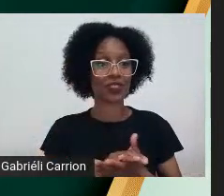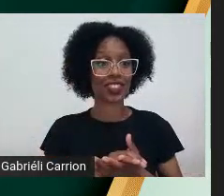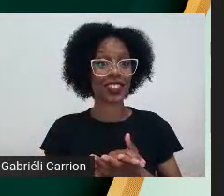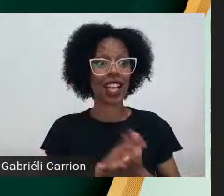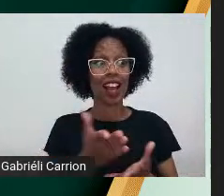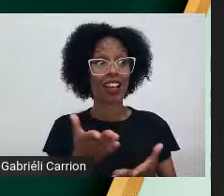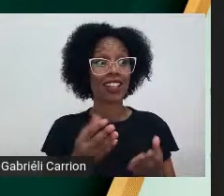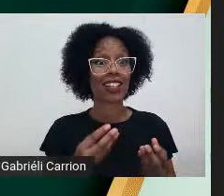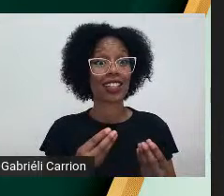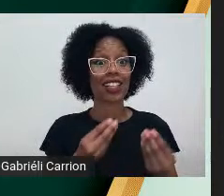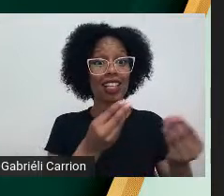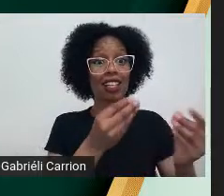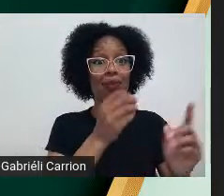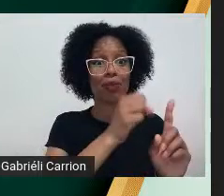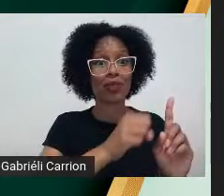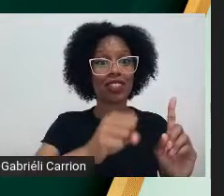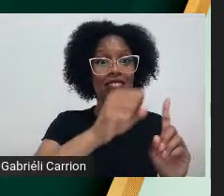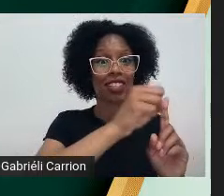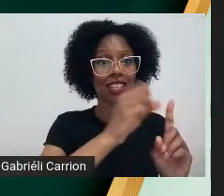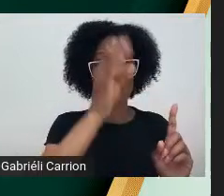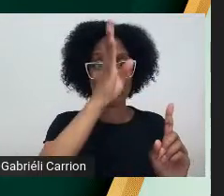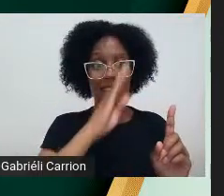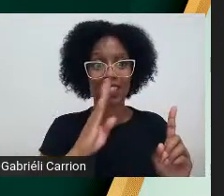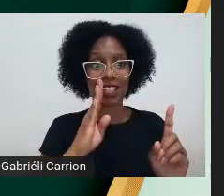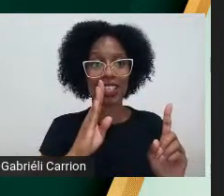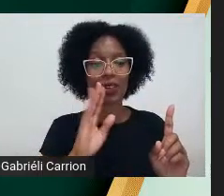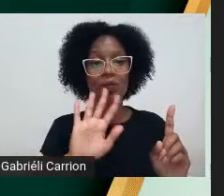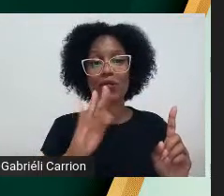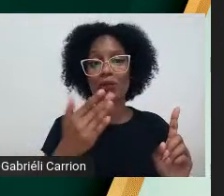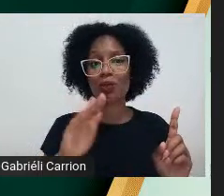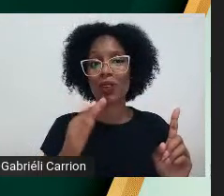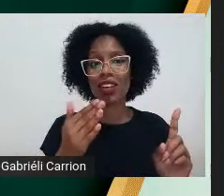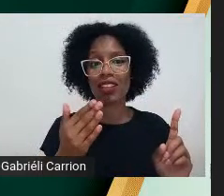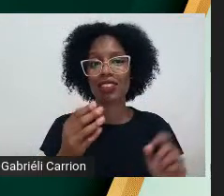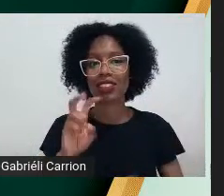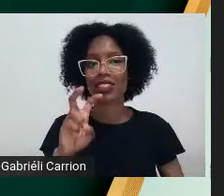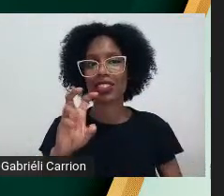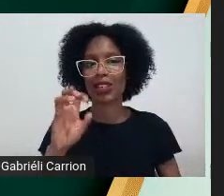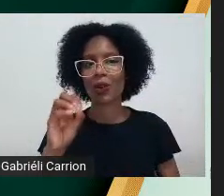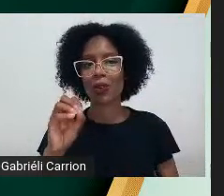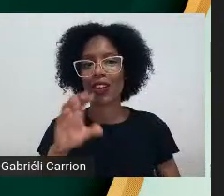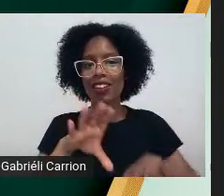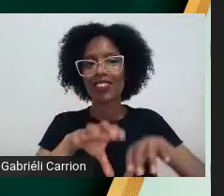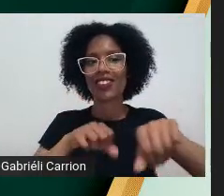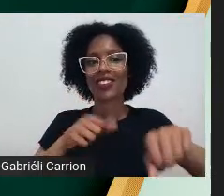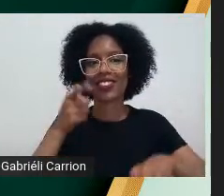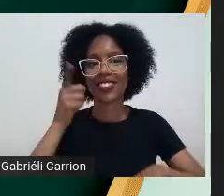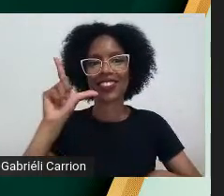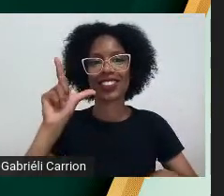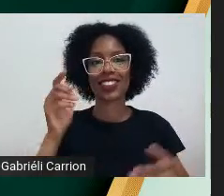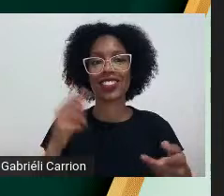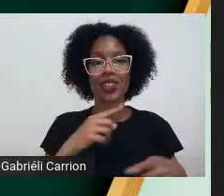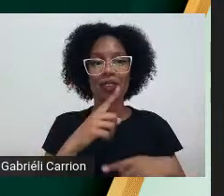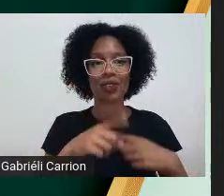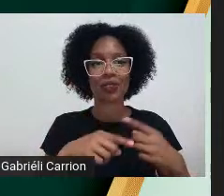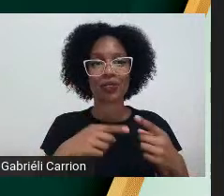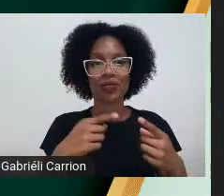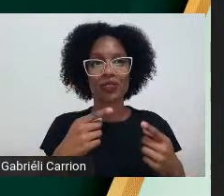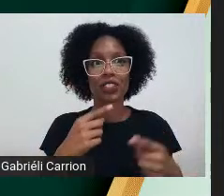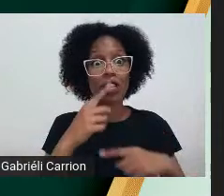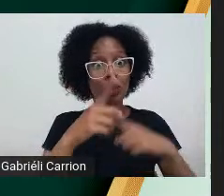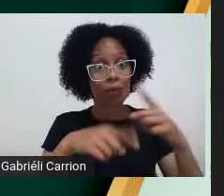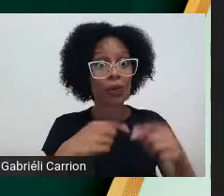sociedade brasileira, de maneira geral, mais de 50 formandos. A formatura que acontecerá em novembro terão mais